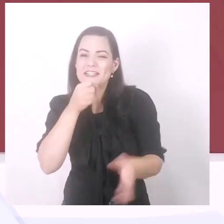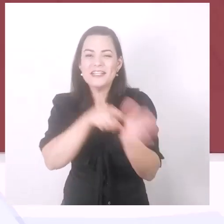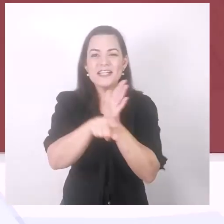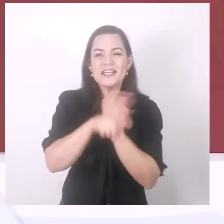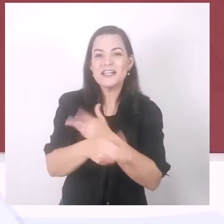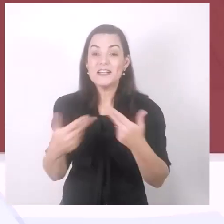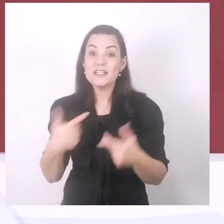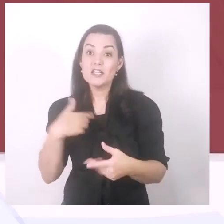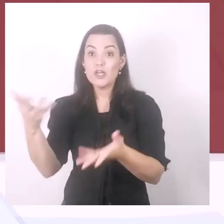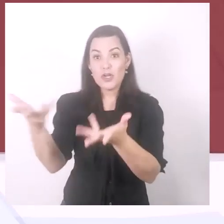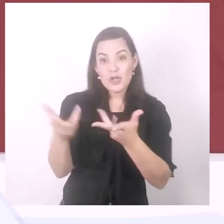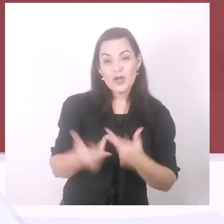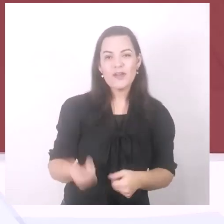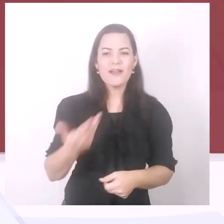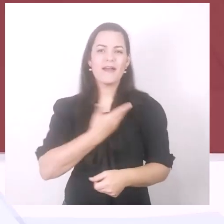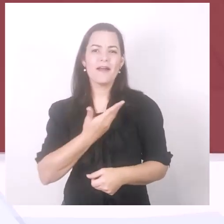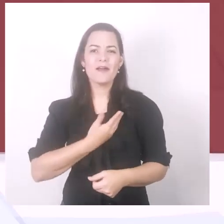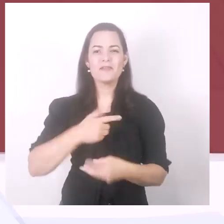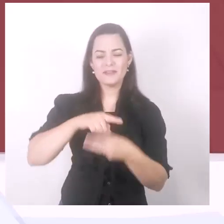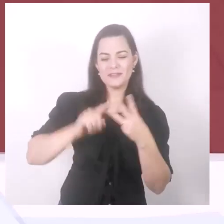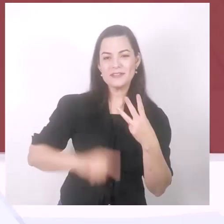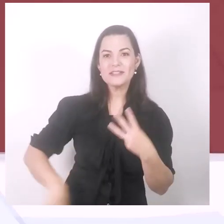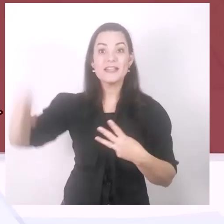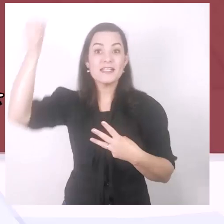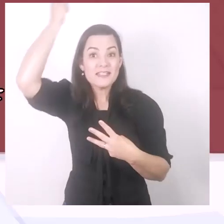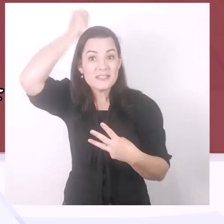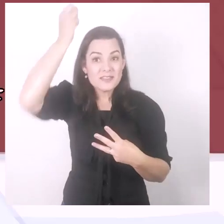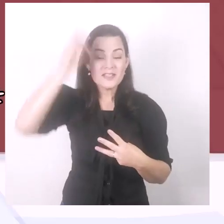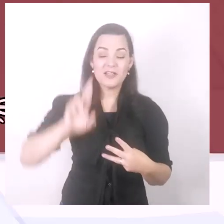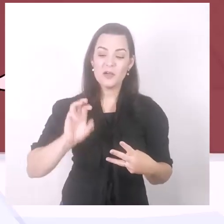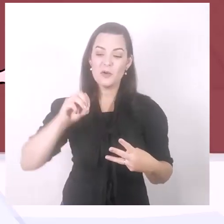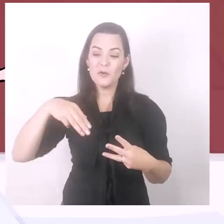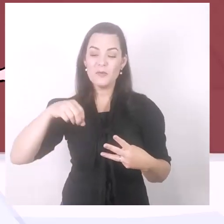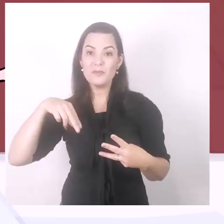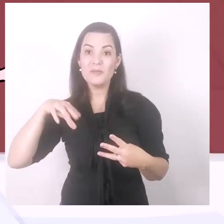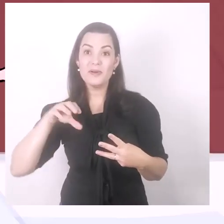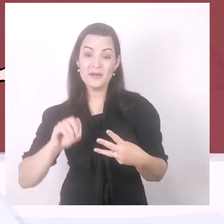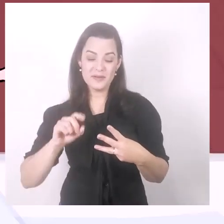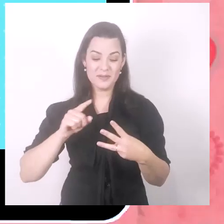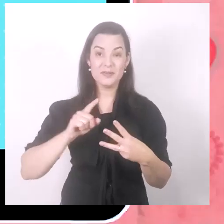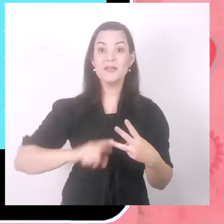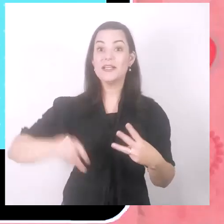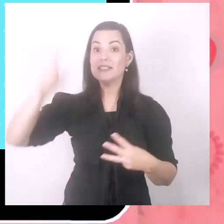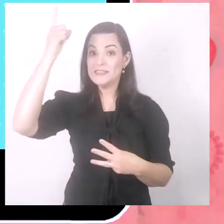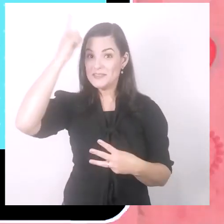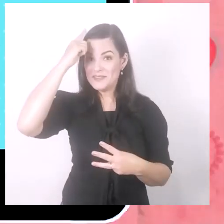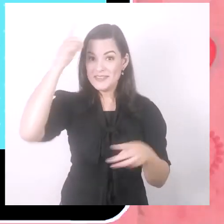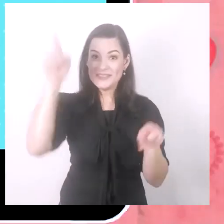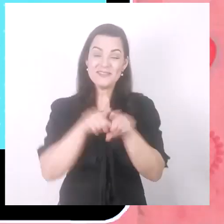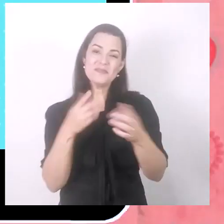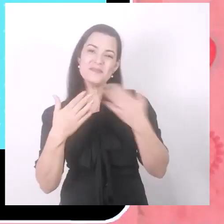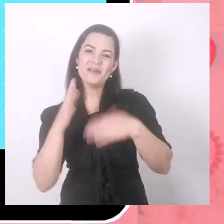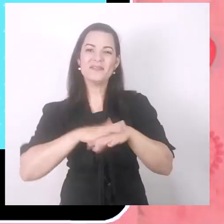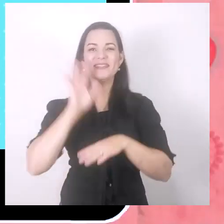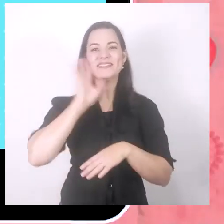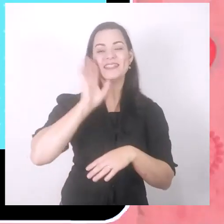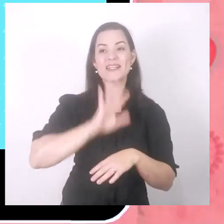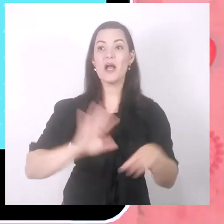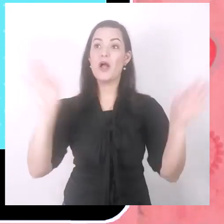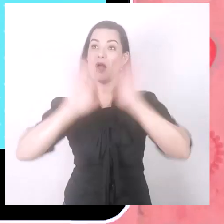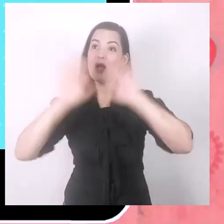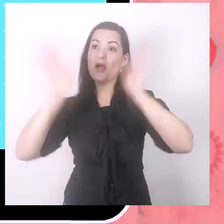Adora, o Romano e a Silvete para participar também, assim o papo fica mais animado. Oi, Charlotte,